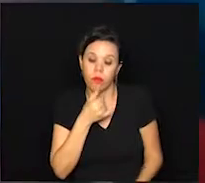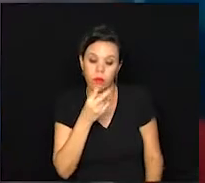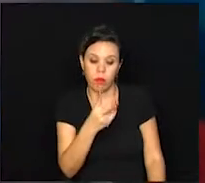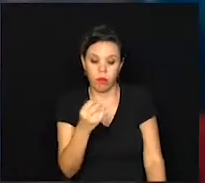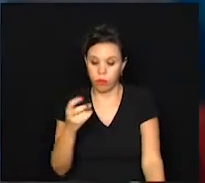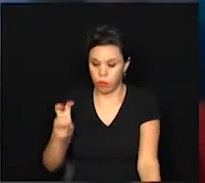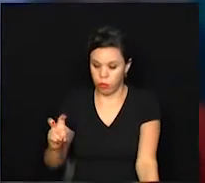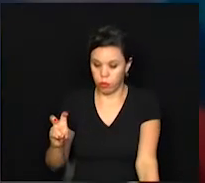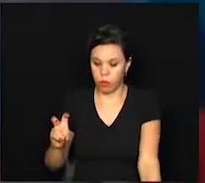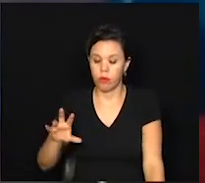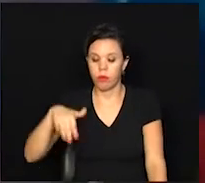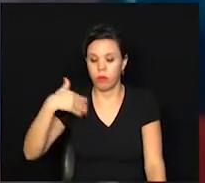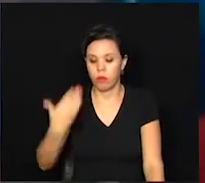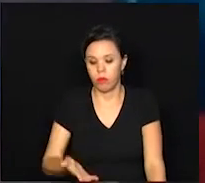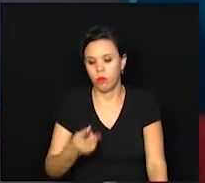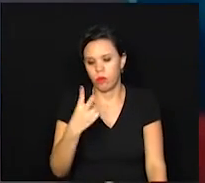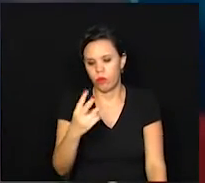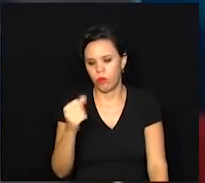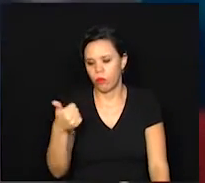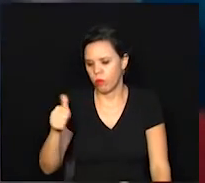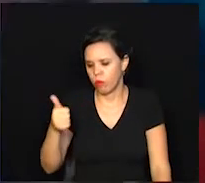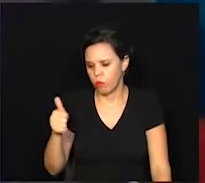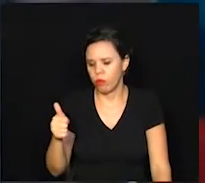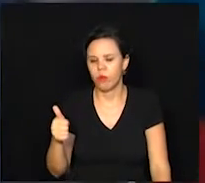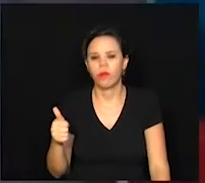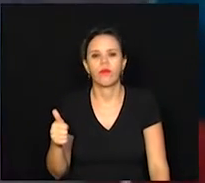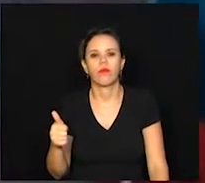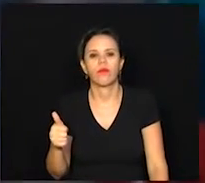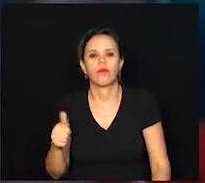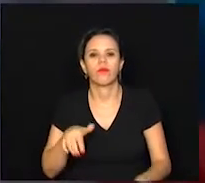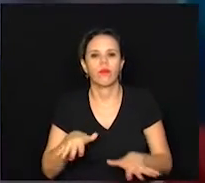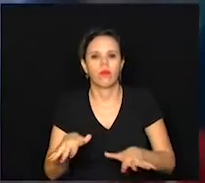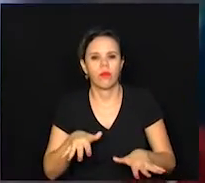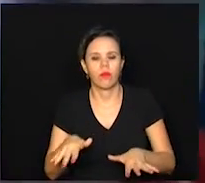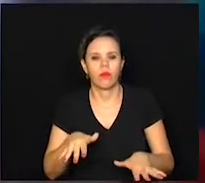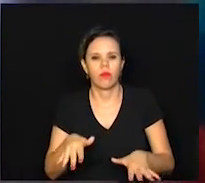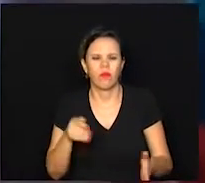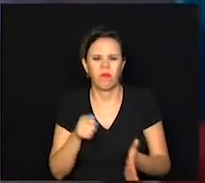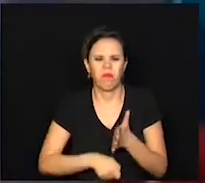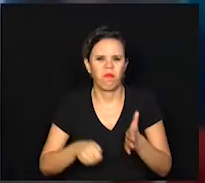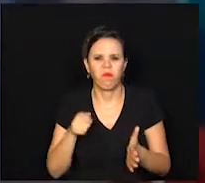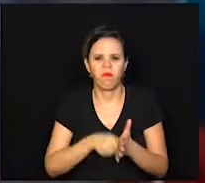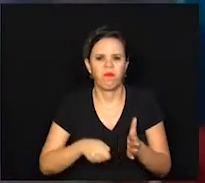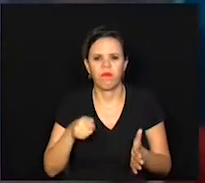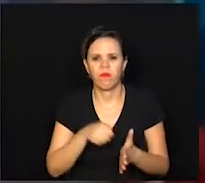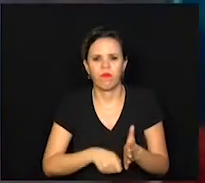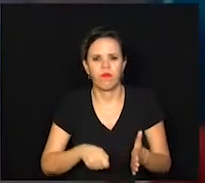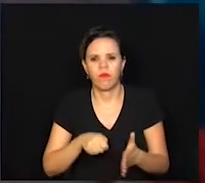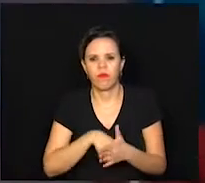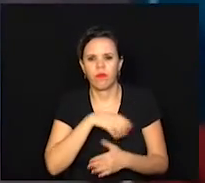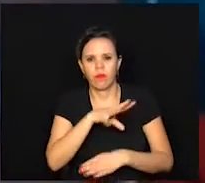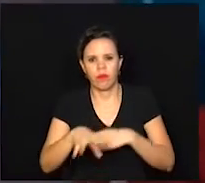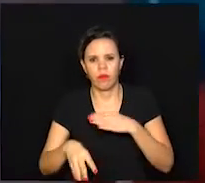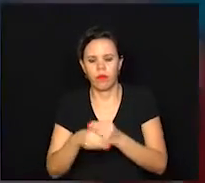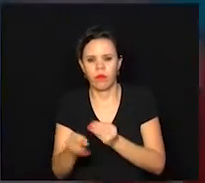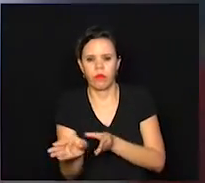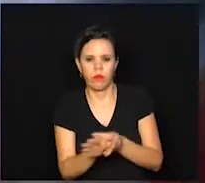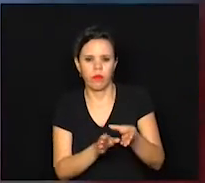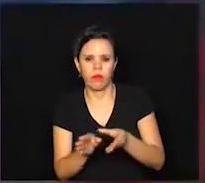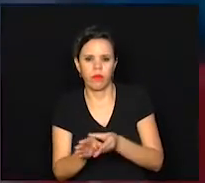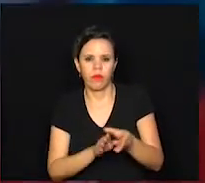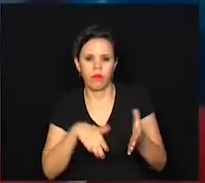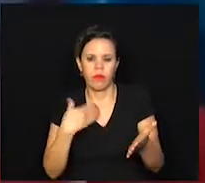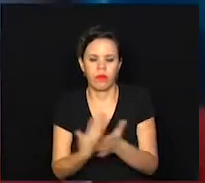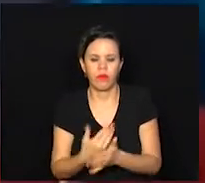2005 até 2011, nós ficamos, como movimento social, lutando pela instalação do Conselho, até